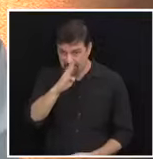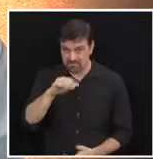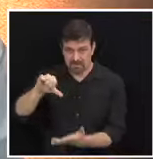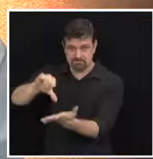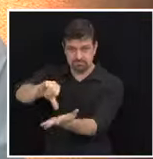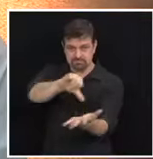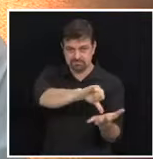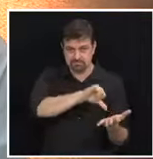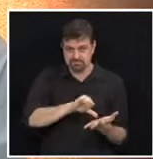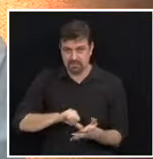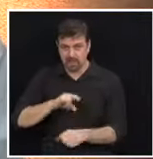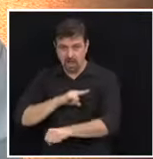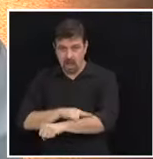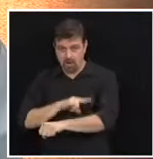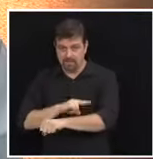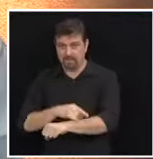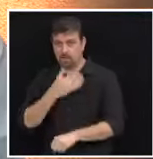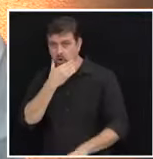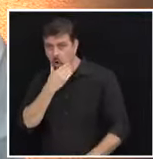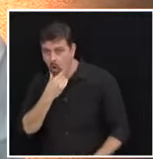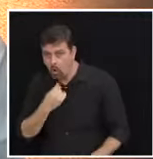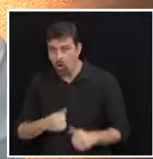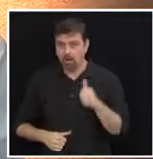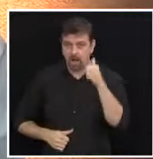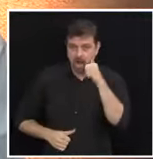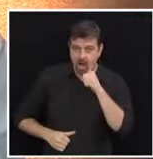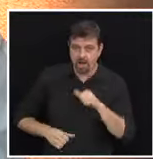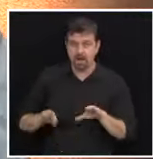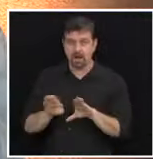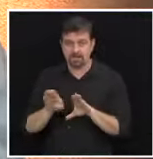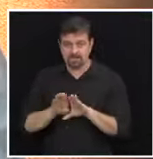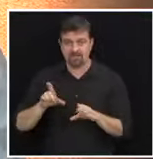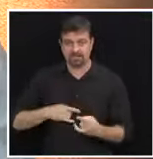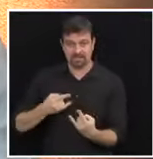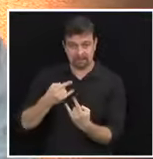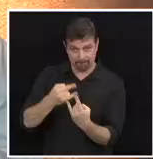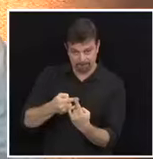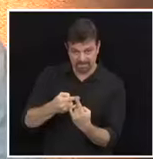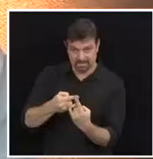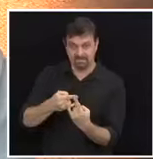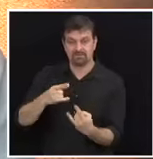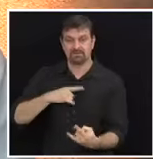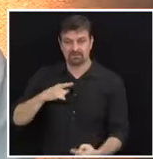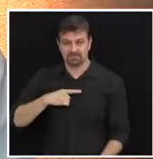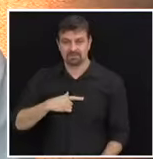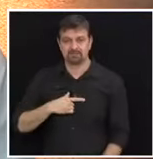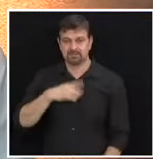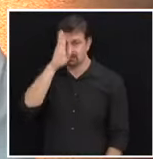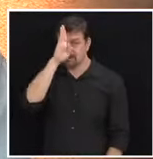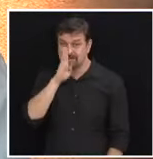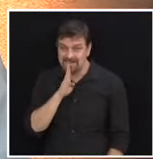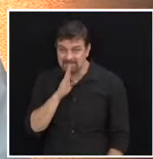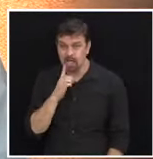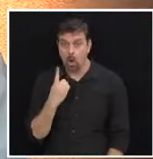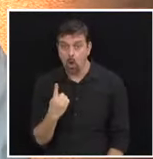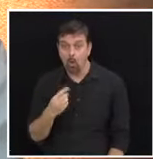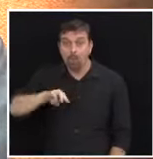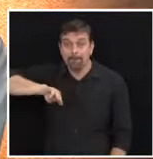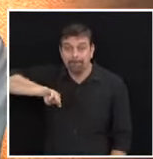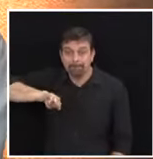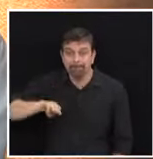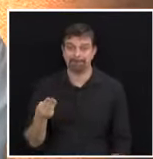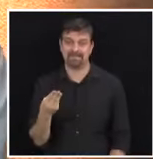nos banheiros masculino e feminino, nós também colocamos preservativos lá. A gente chega a distribuir cerca de 1 milhão de